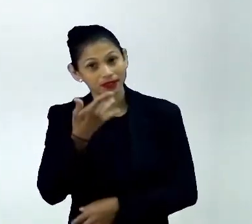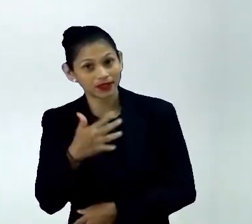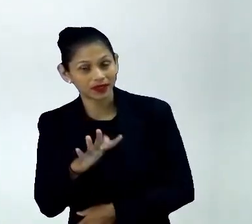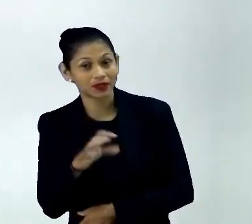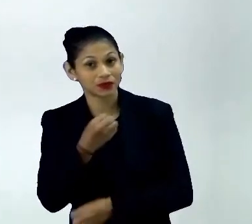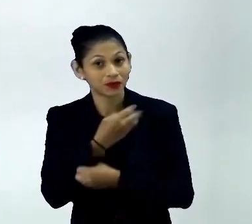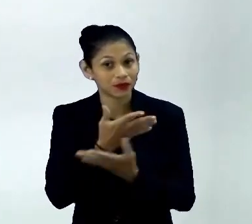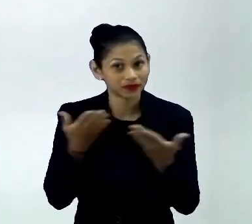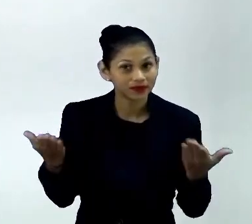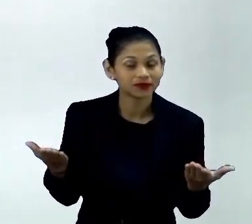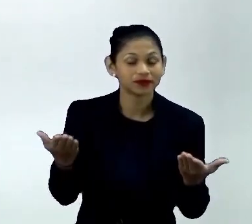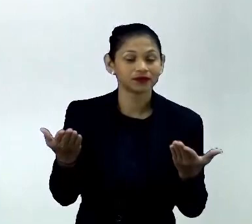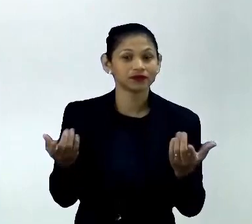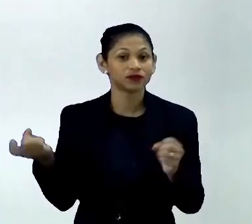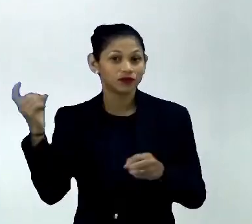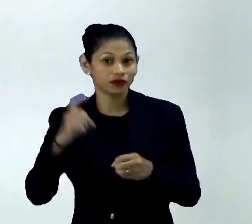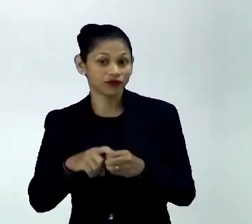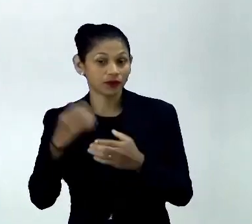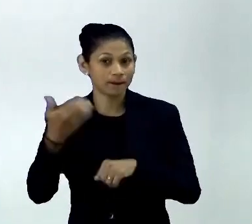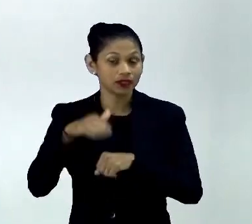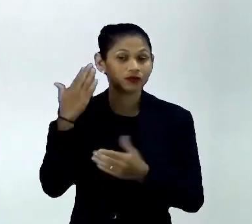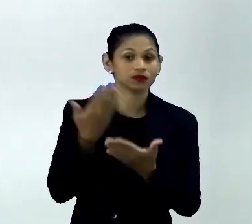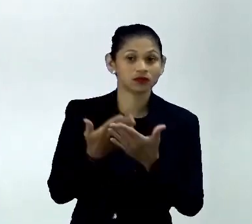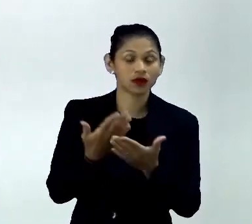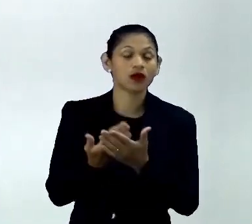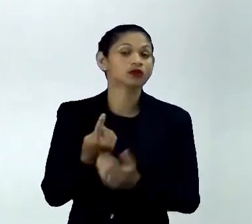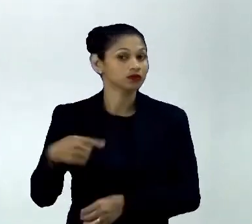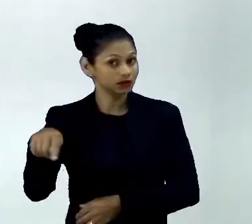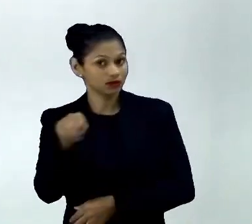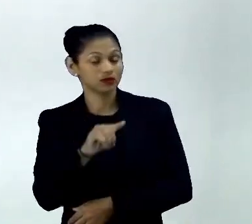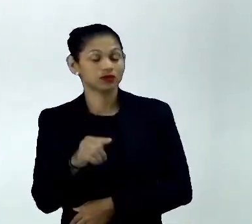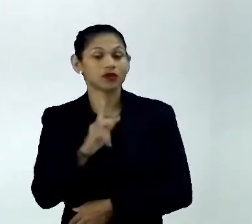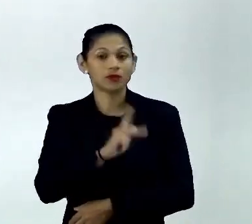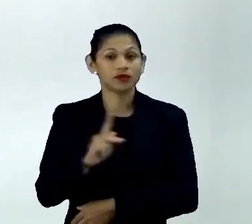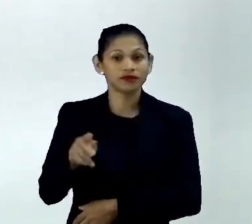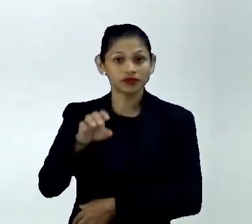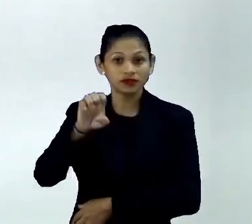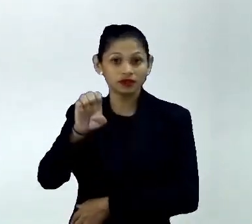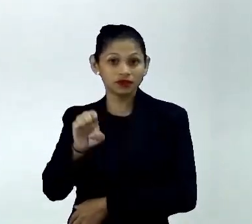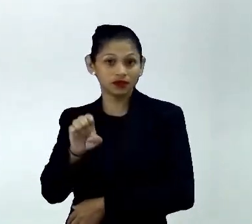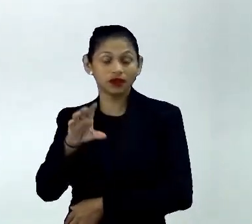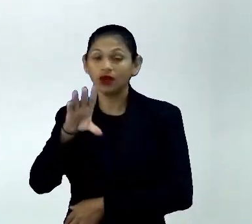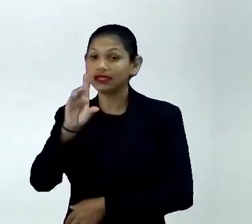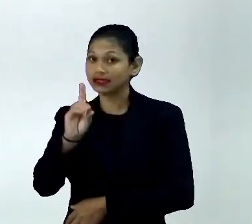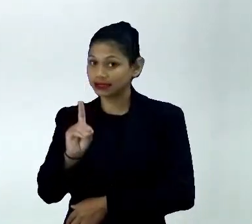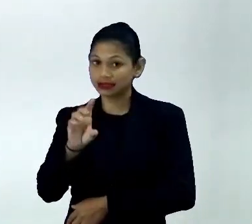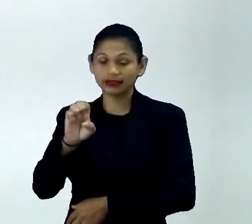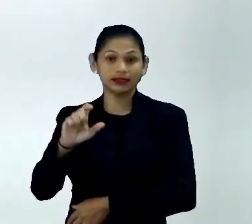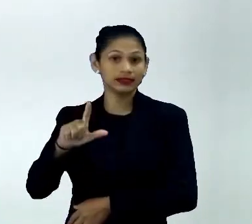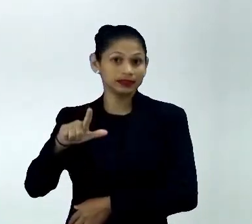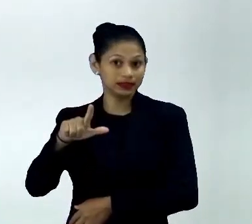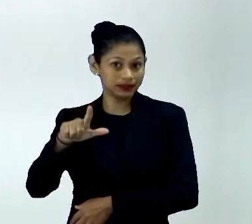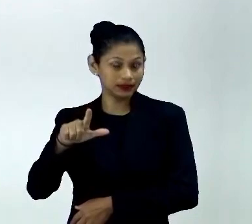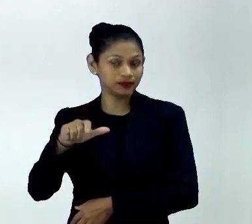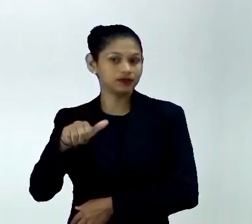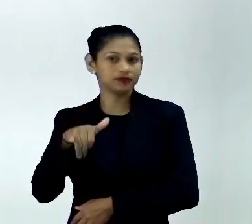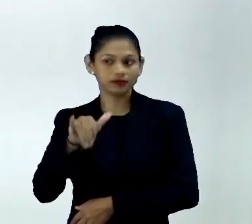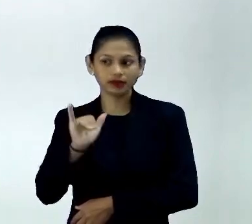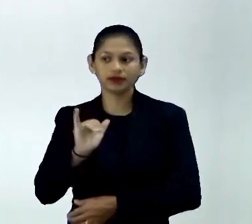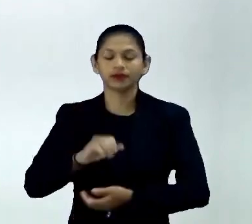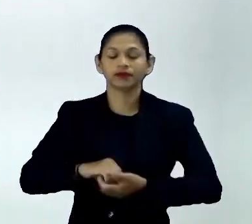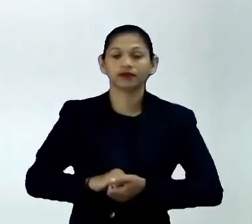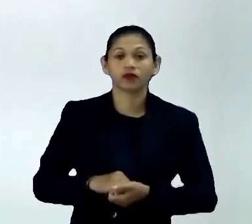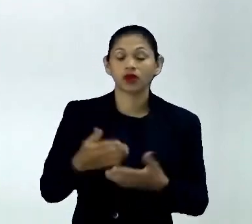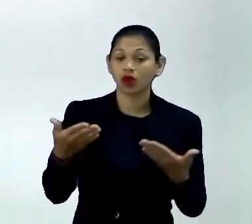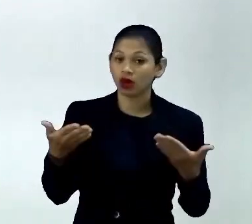Olá, crianças, tudo bem? Estou de volta para mais uma aula com vocês. Sou a professora Deli e hoje vamos aprender sobre leitura e interpretação de